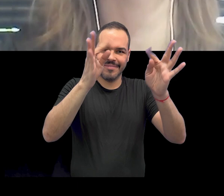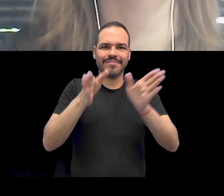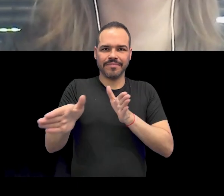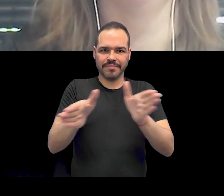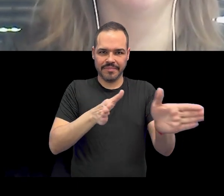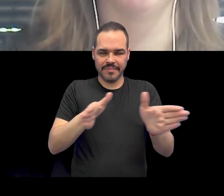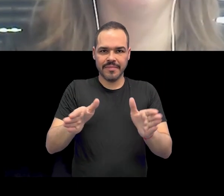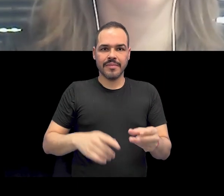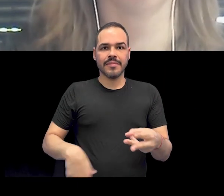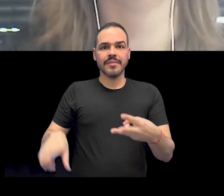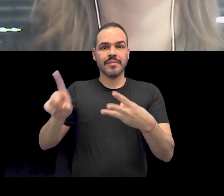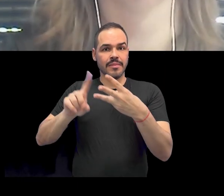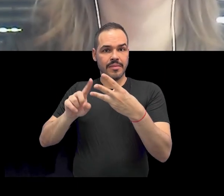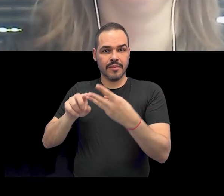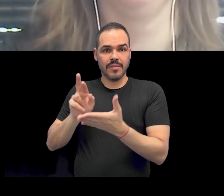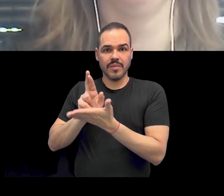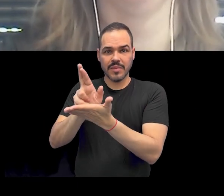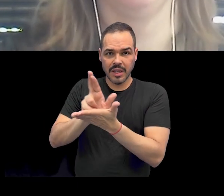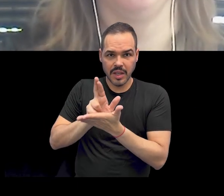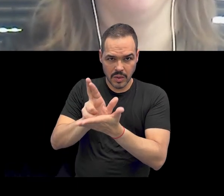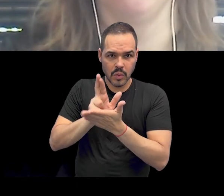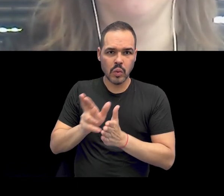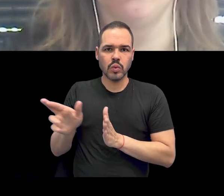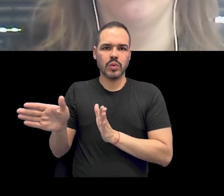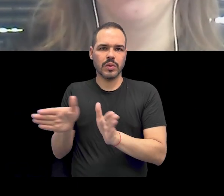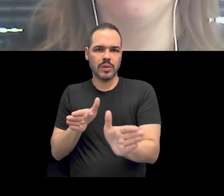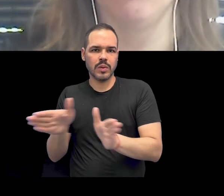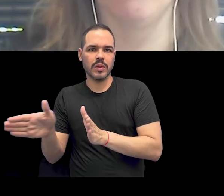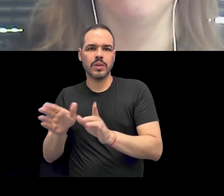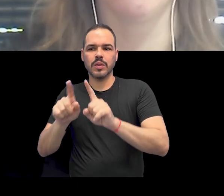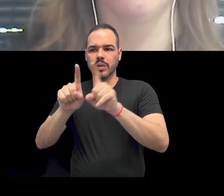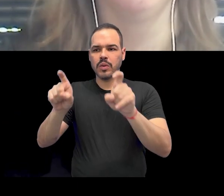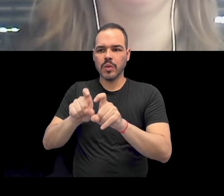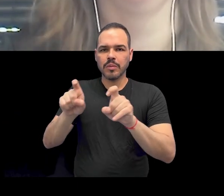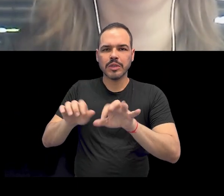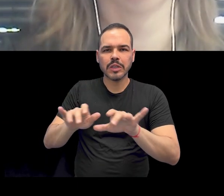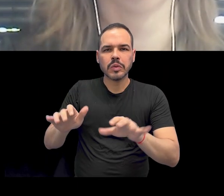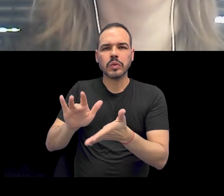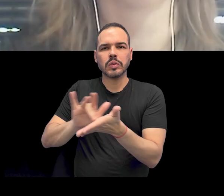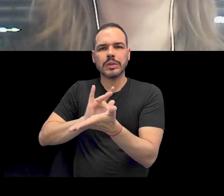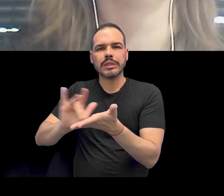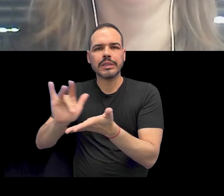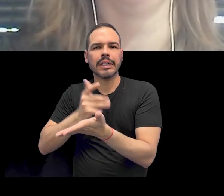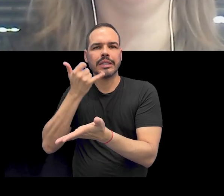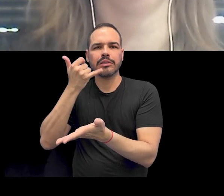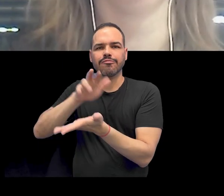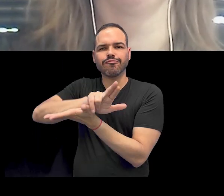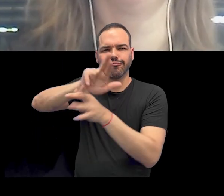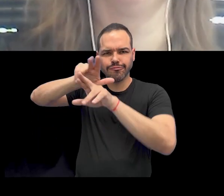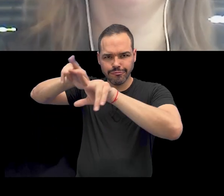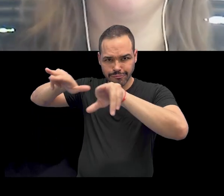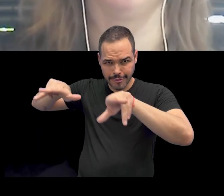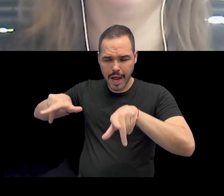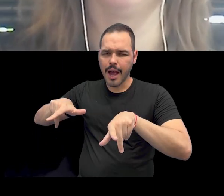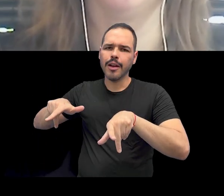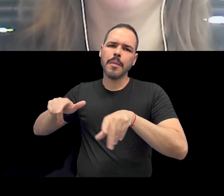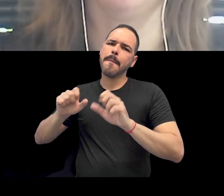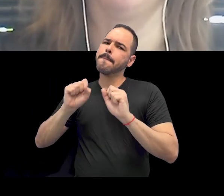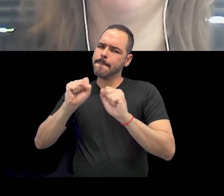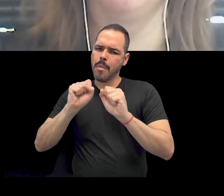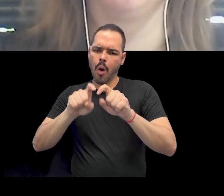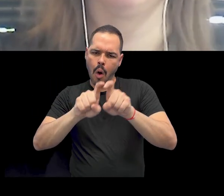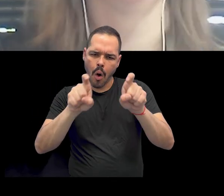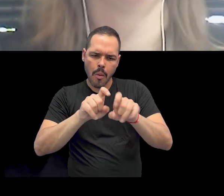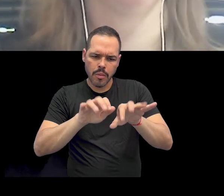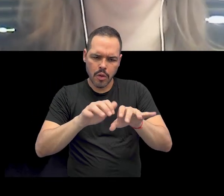Recursos de acessibilidade ao computador e dispositivos móveis. Então, pode ser tanto hardware, né, a